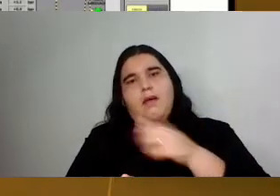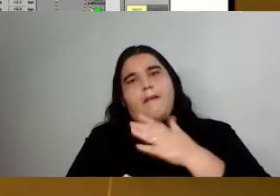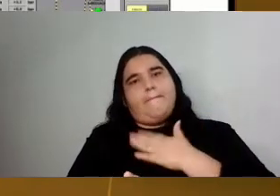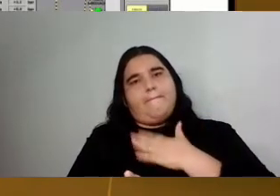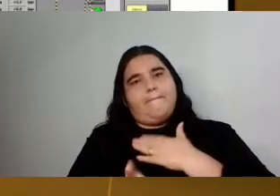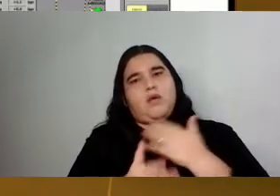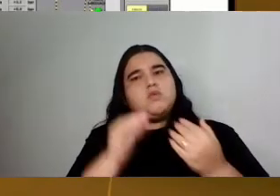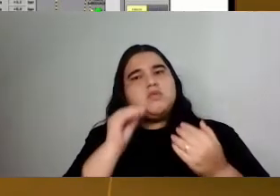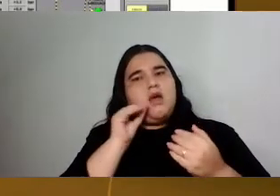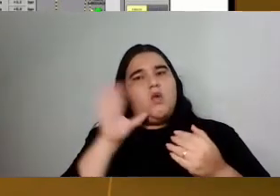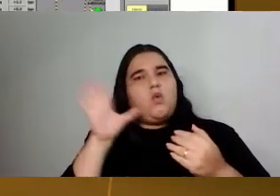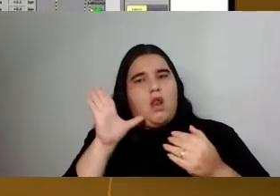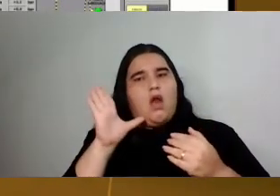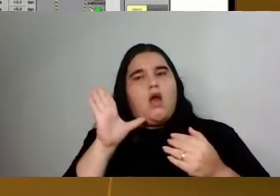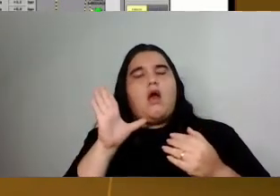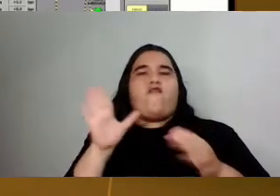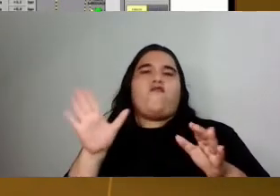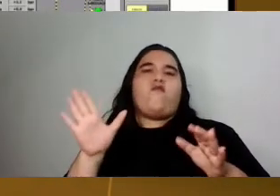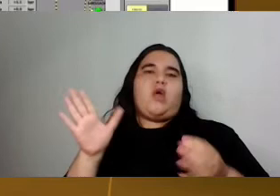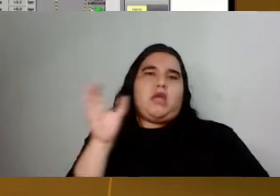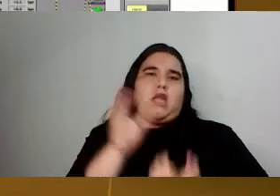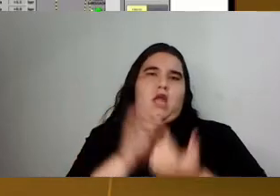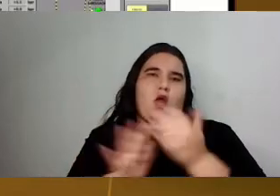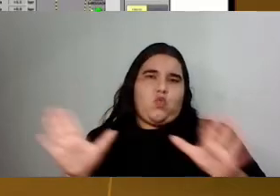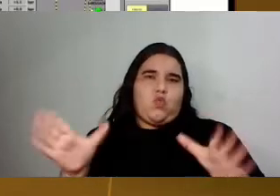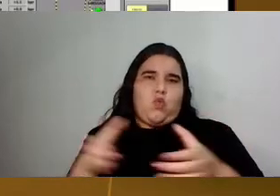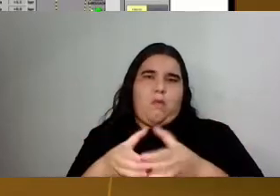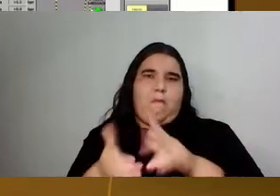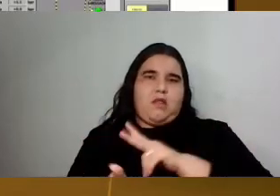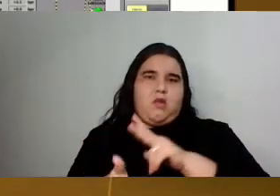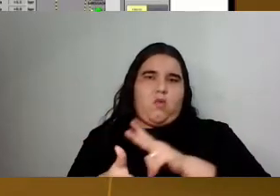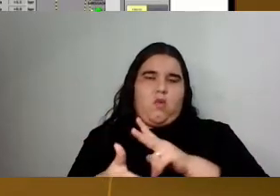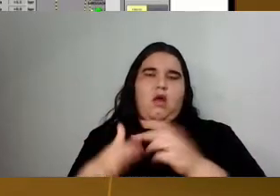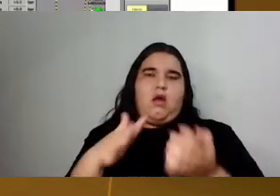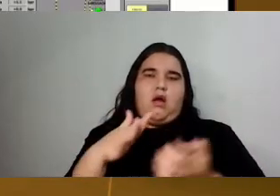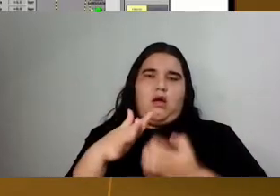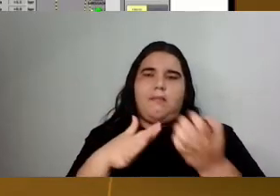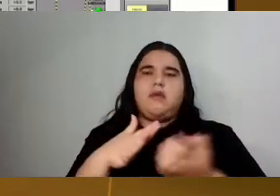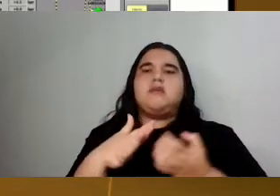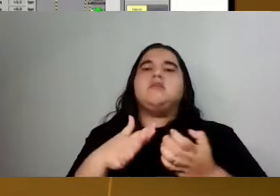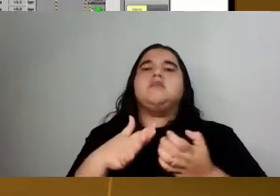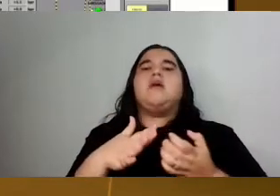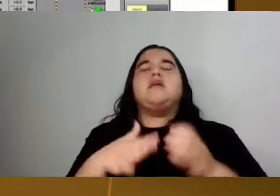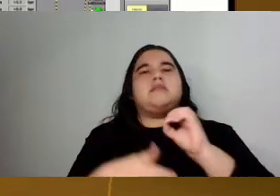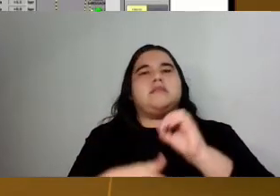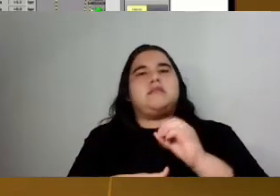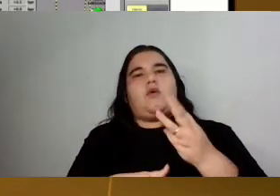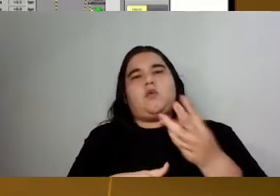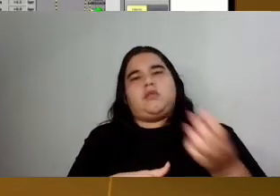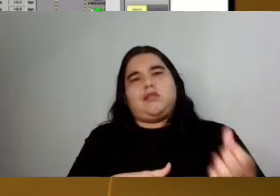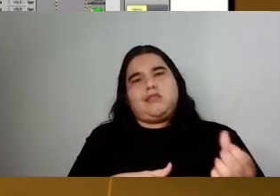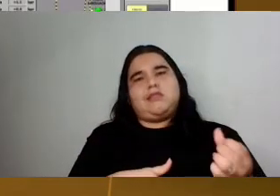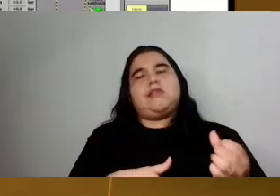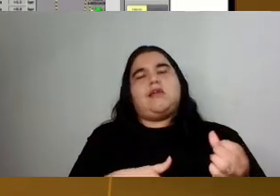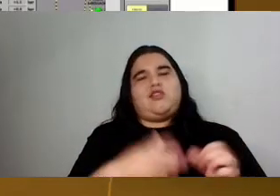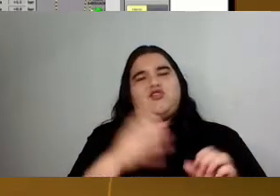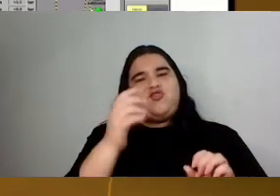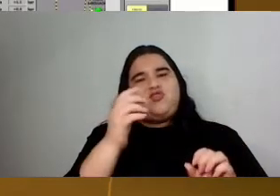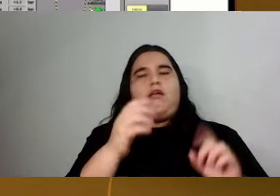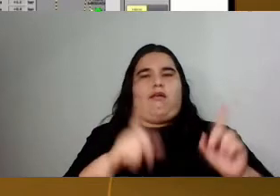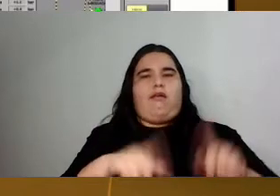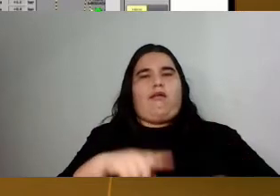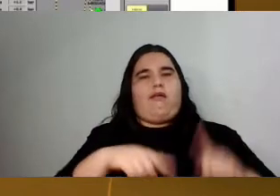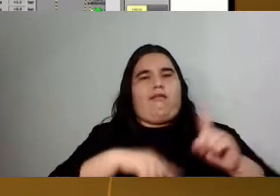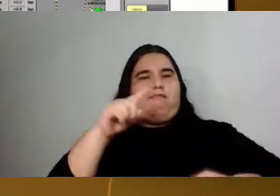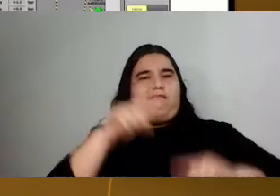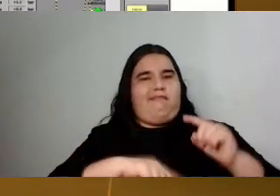na empresa para um grupo de pessoas, e ela manda a mensagem. Máquina tal, 036, tratamento concluído com sucesso. Né?